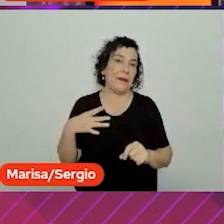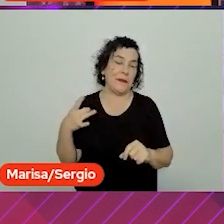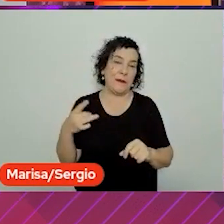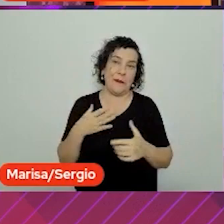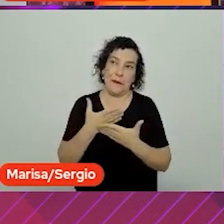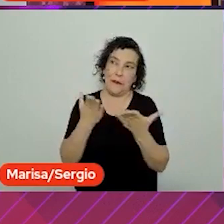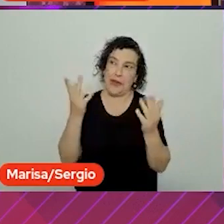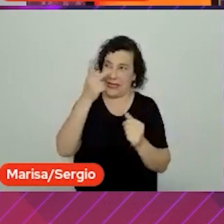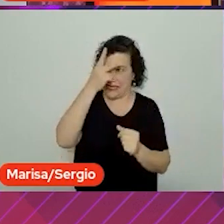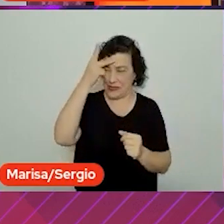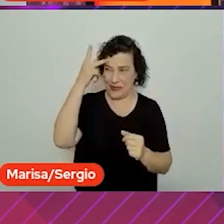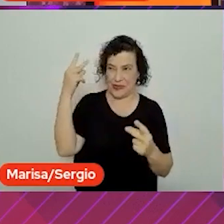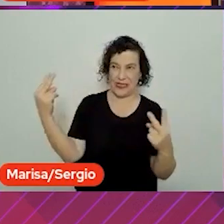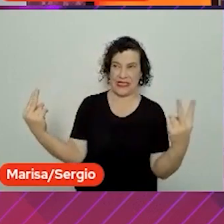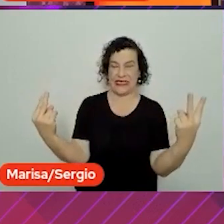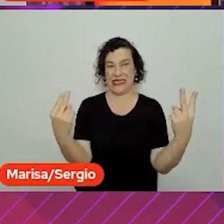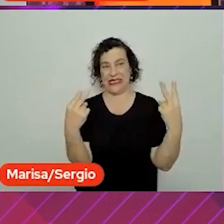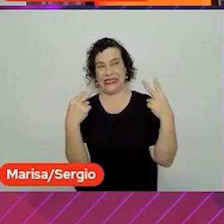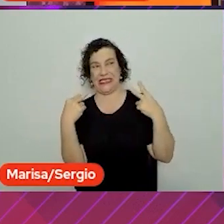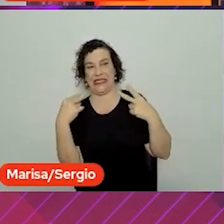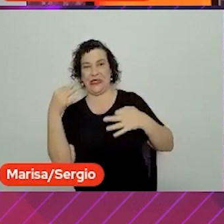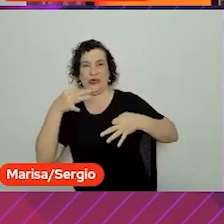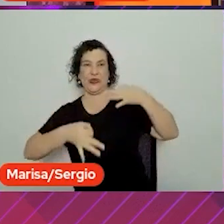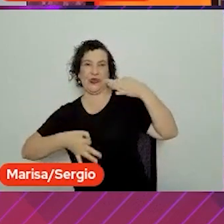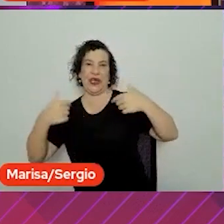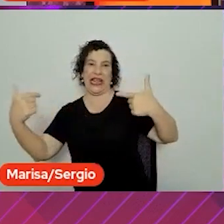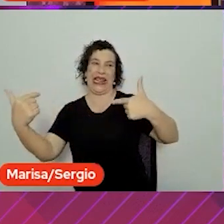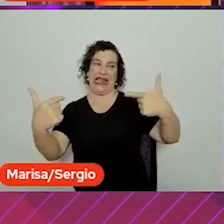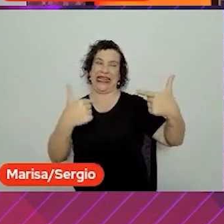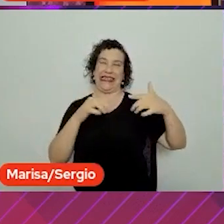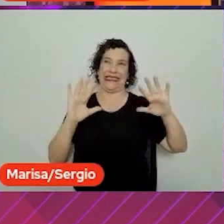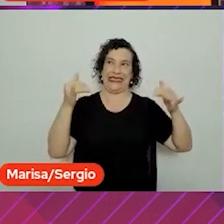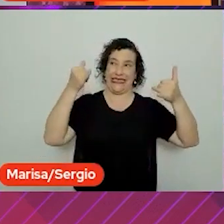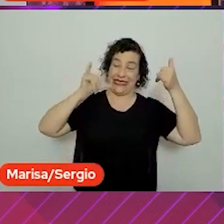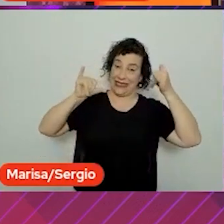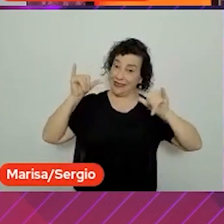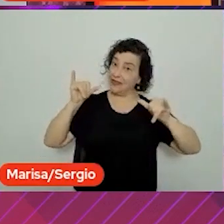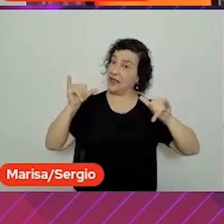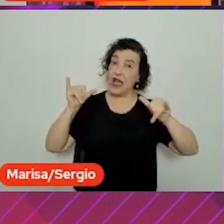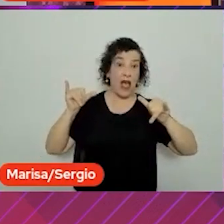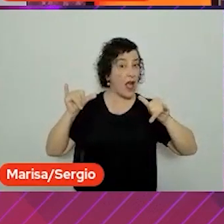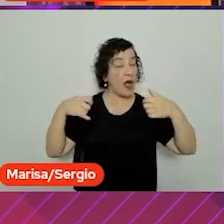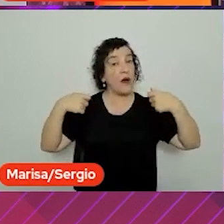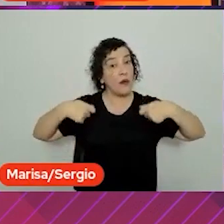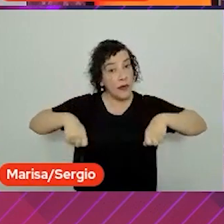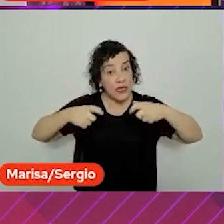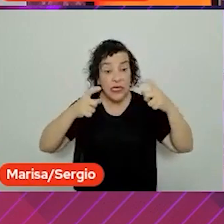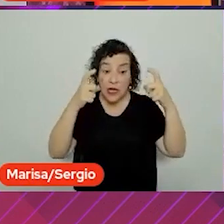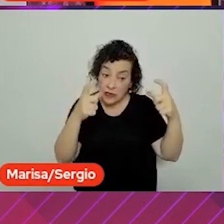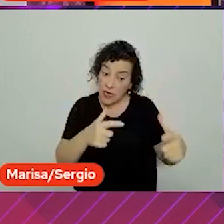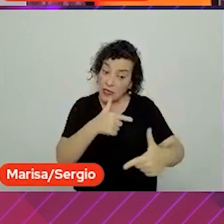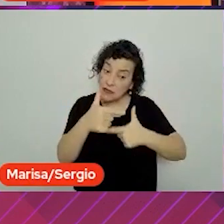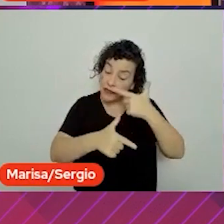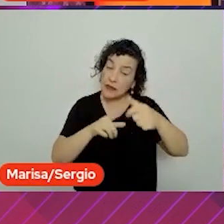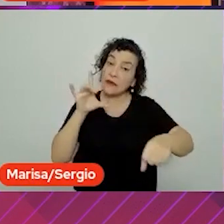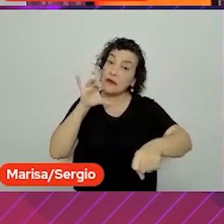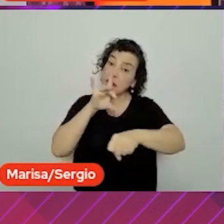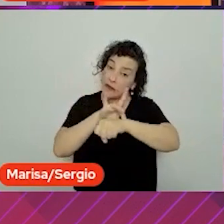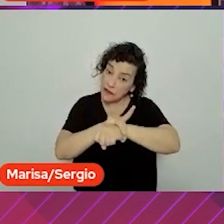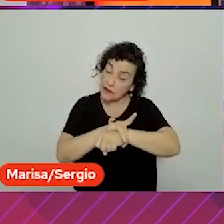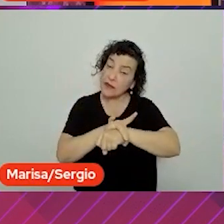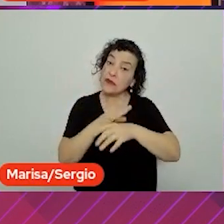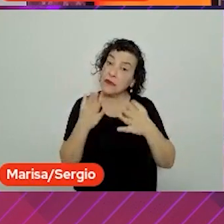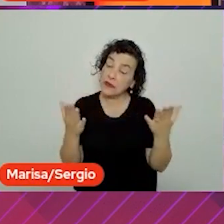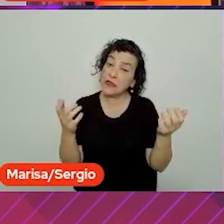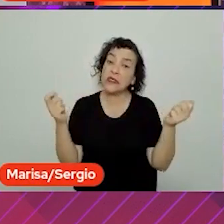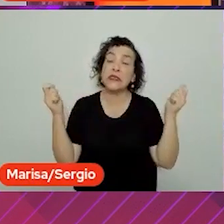te julgarem, das pessoas até te ridicularizarem. Então a construção de uma base de confiança e um ambiente seguro é fundamental para que esse tipo de